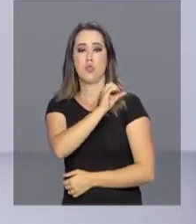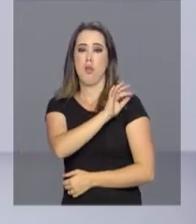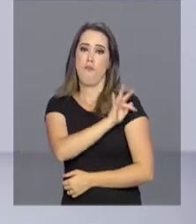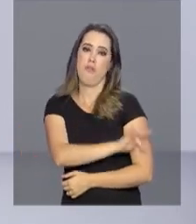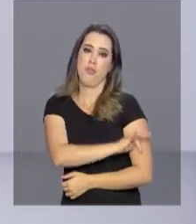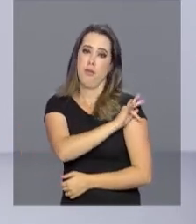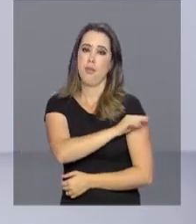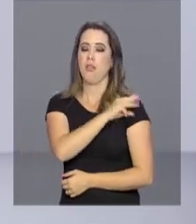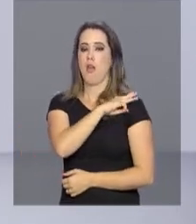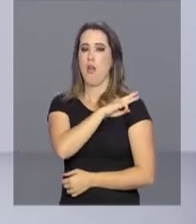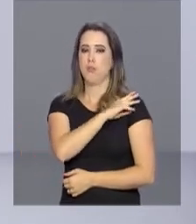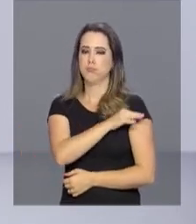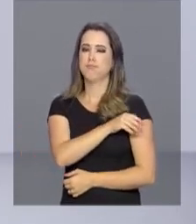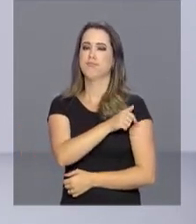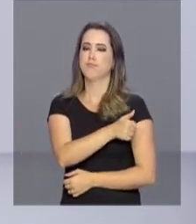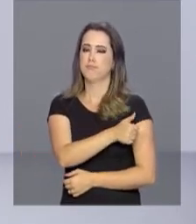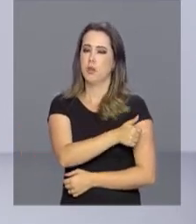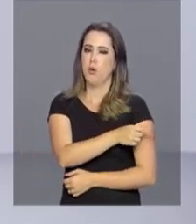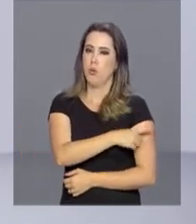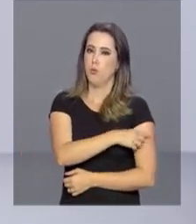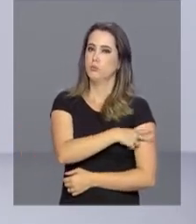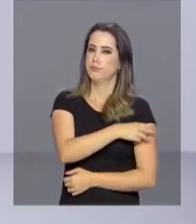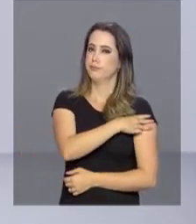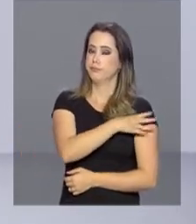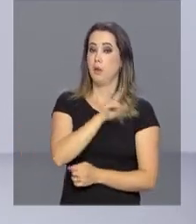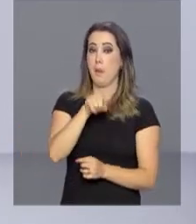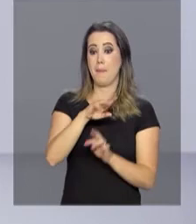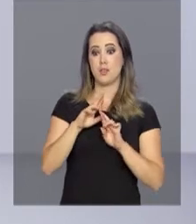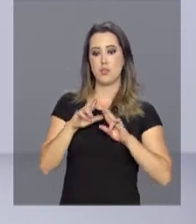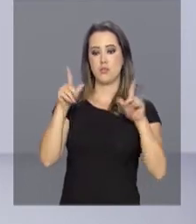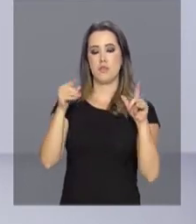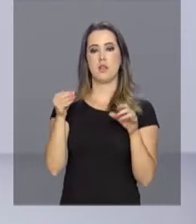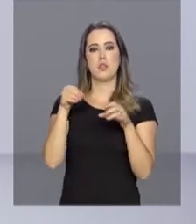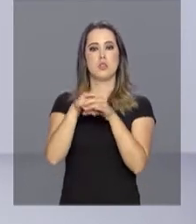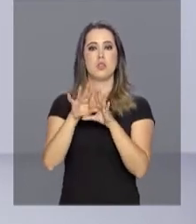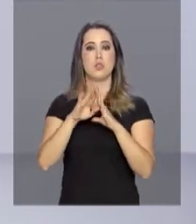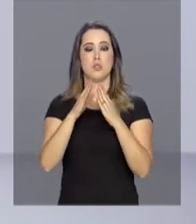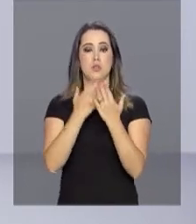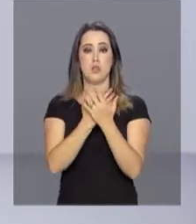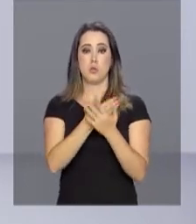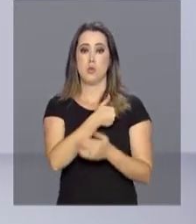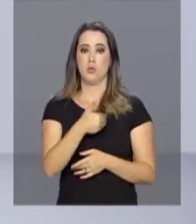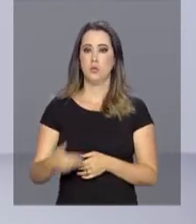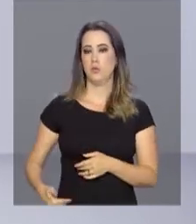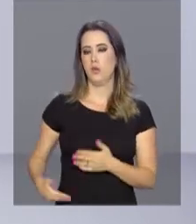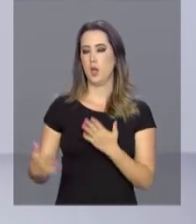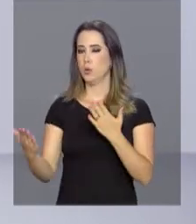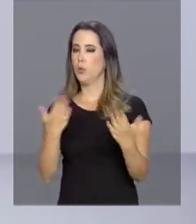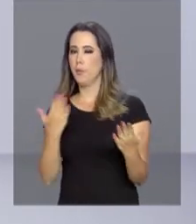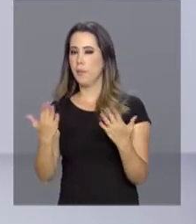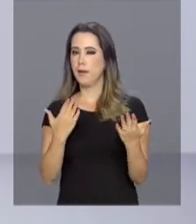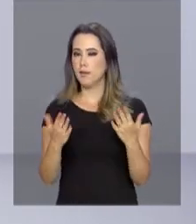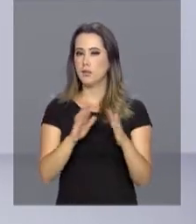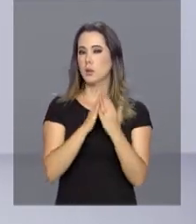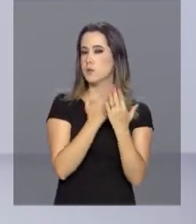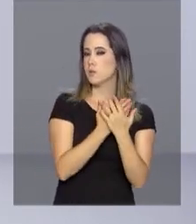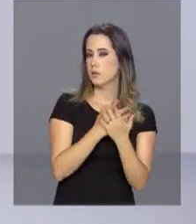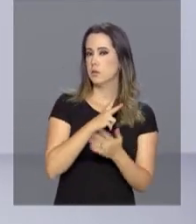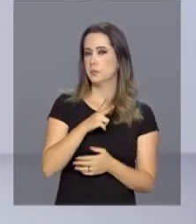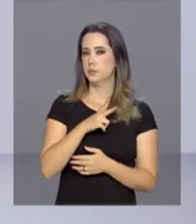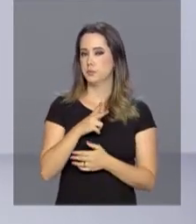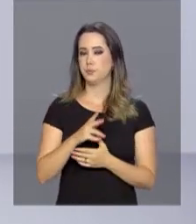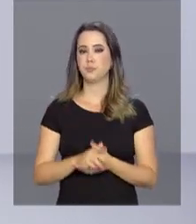dentro da rede pública de ensino do que na rede privada. E para melhorar esse índice, o Ministério da Educação vem adotando